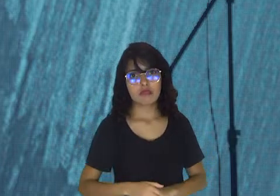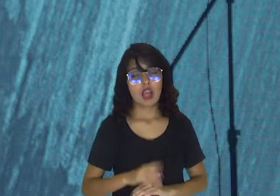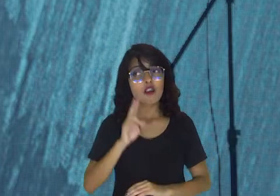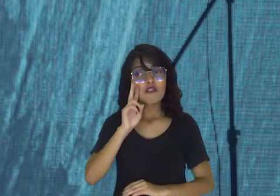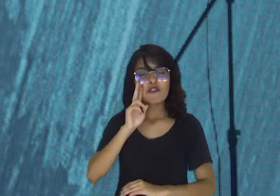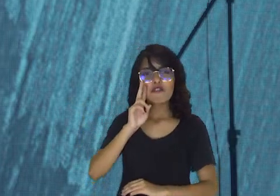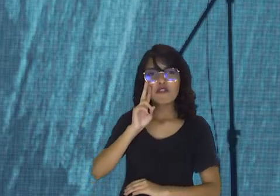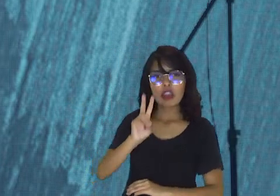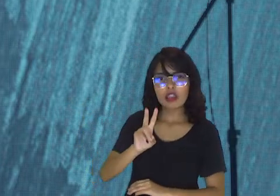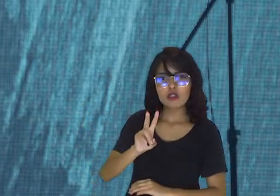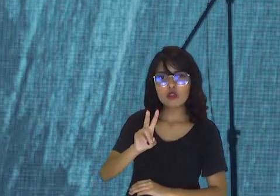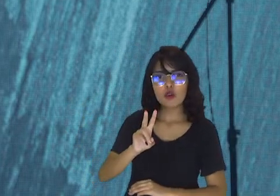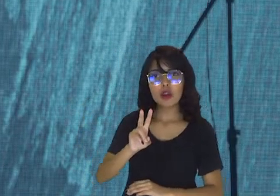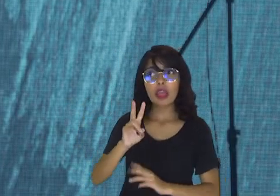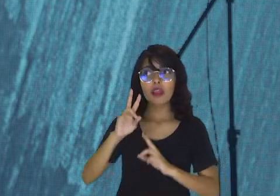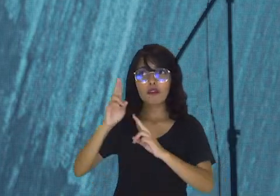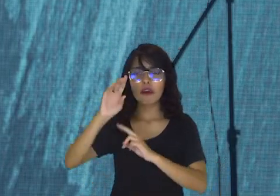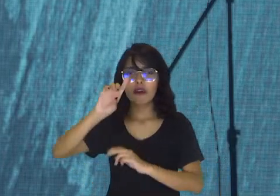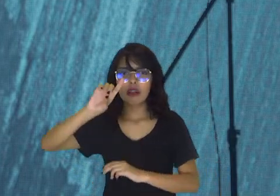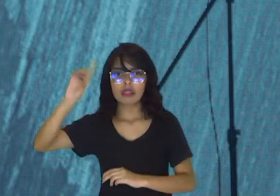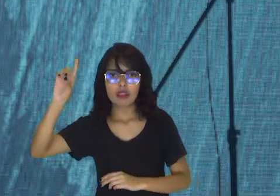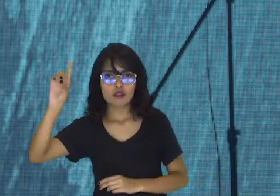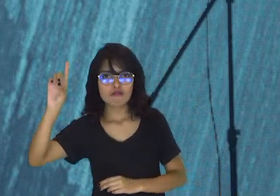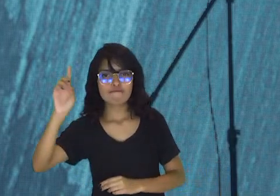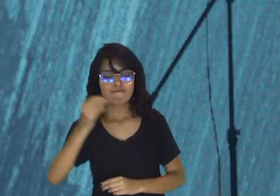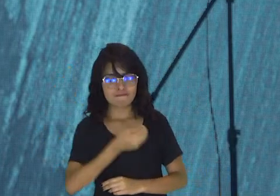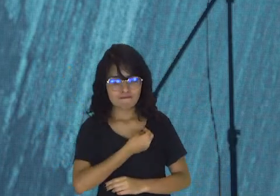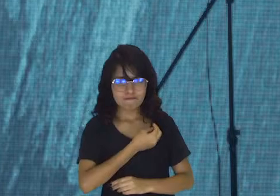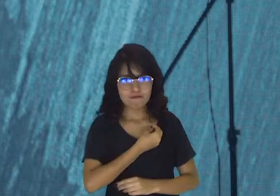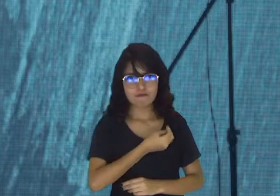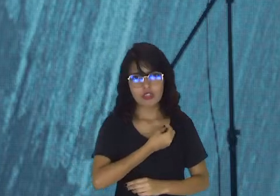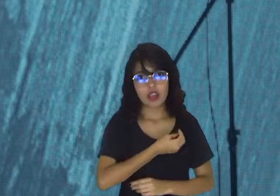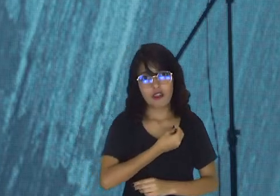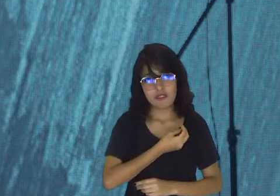Deus. E a vida é uma atribuição temporária.